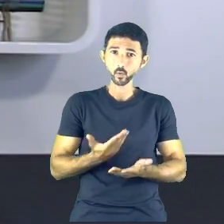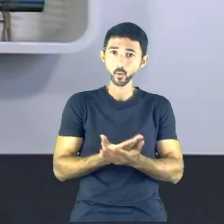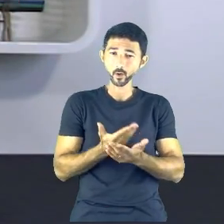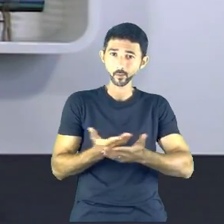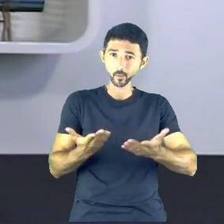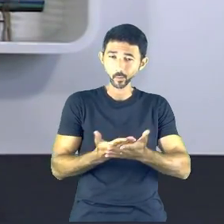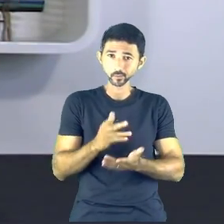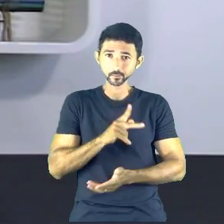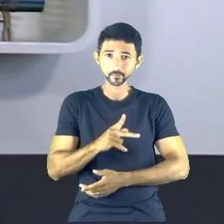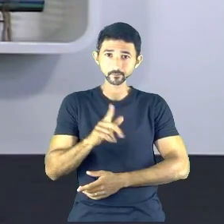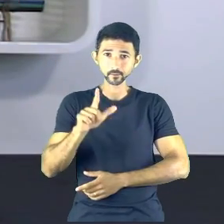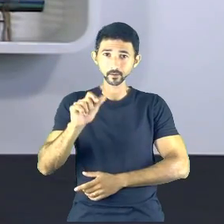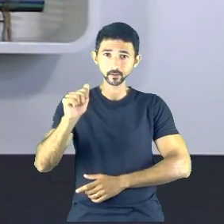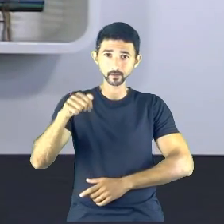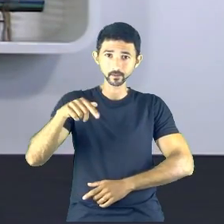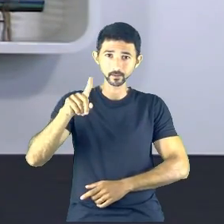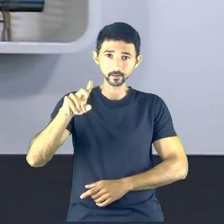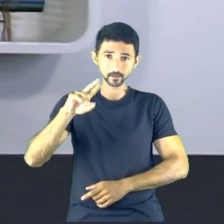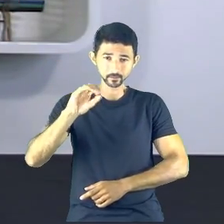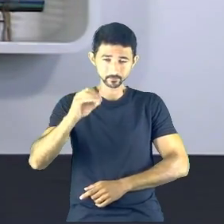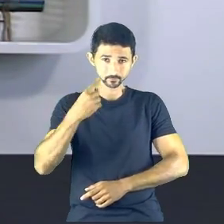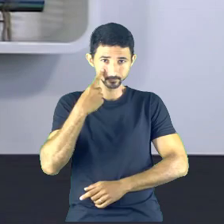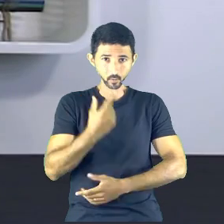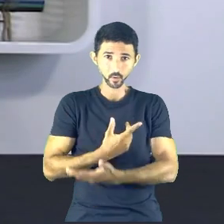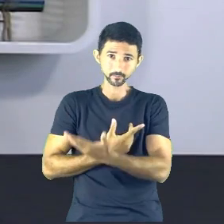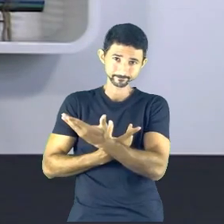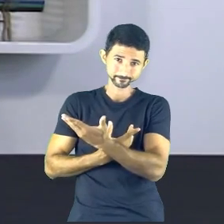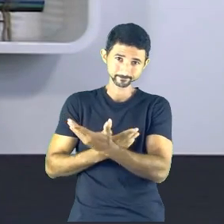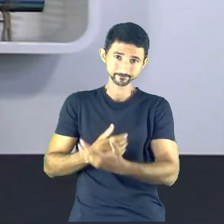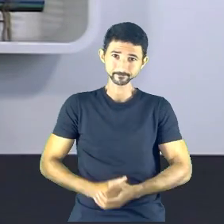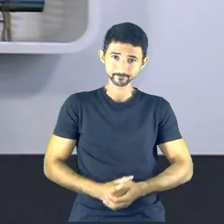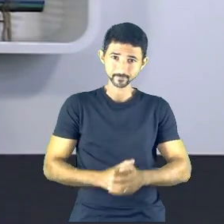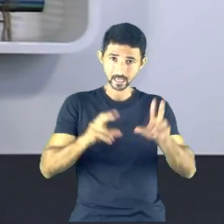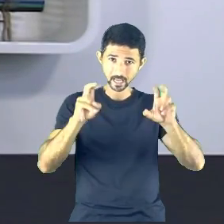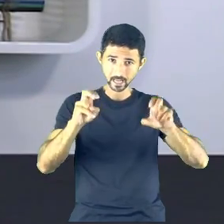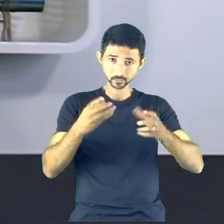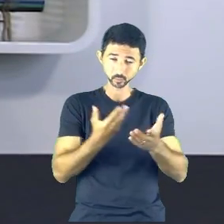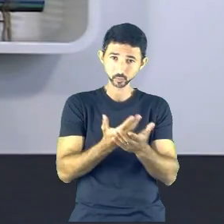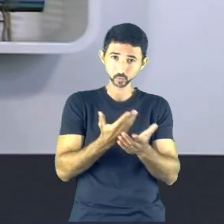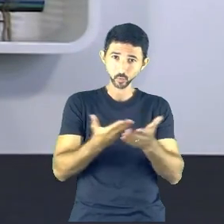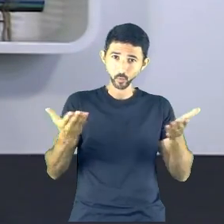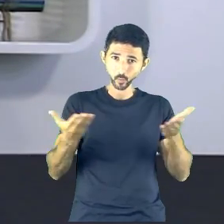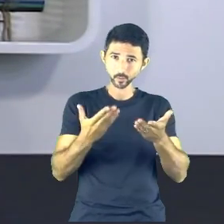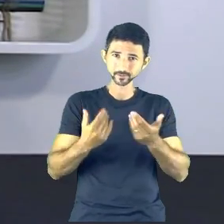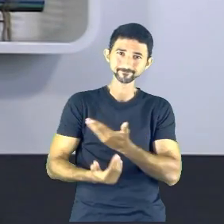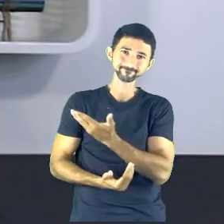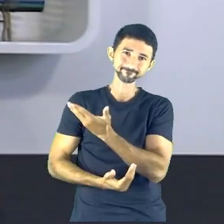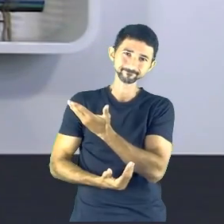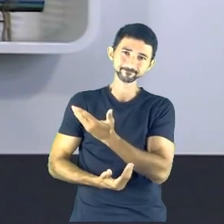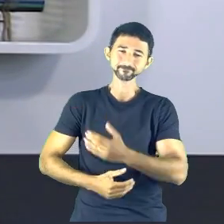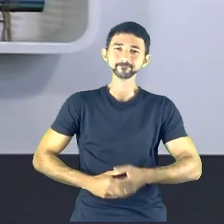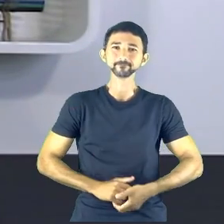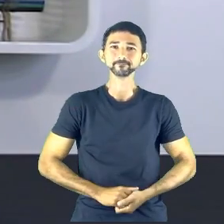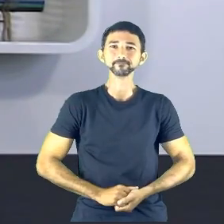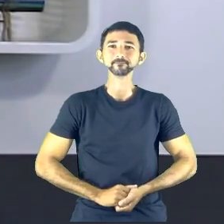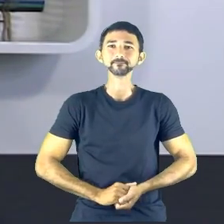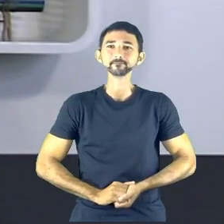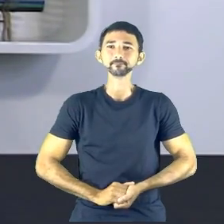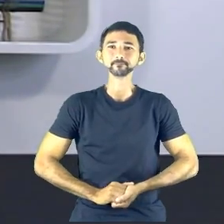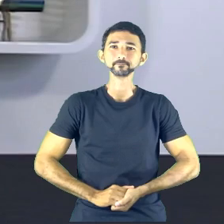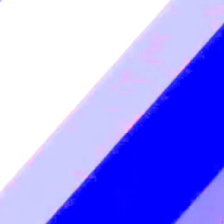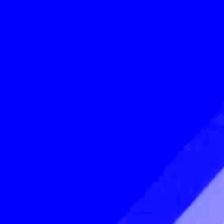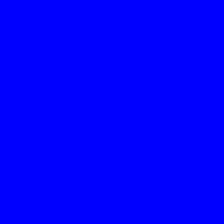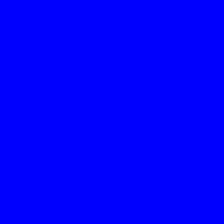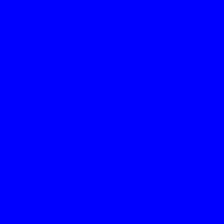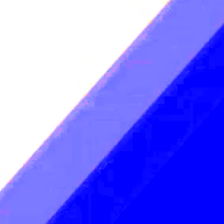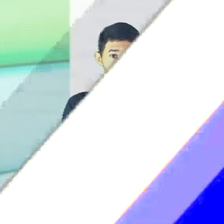à nossa sala de aula. Eu sou o professor Leandro Araújo e já quero mostrar para vocês aqui os assuntos que nós estudaremos na aula de hoje. Me